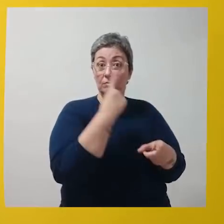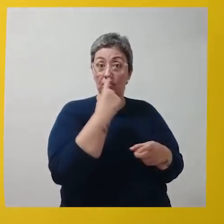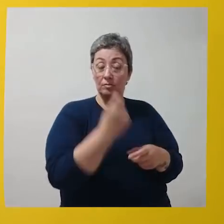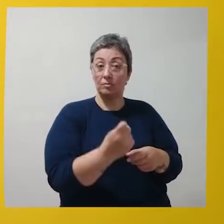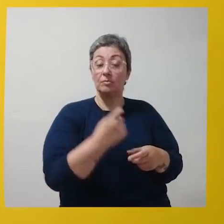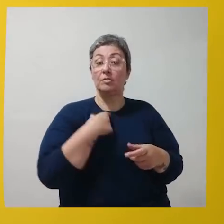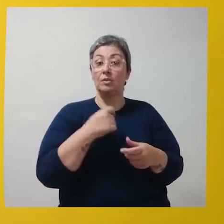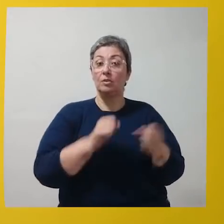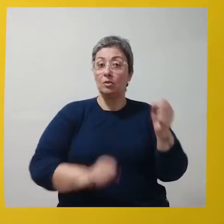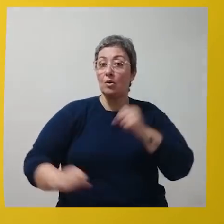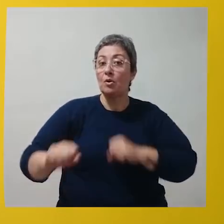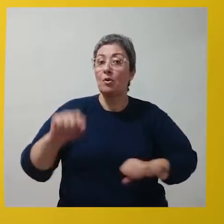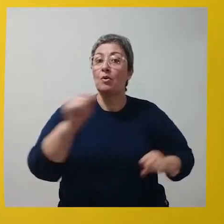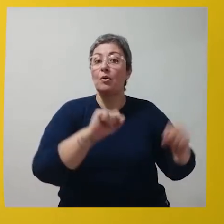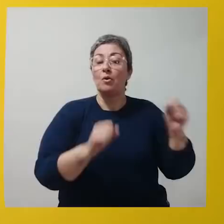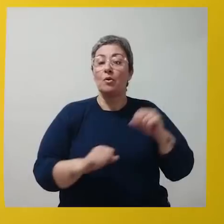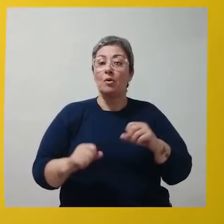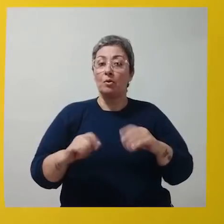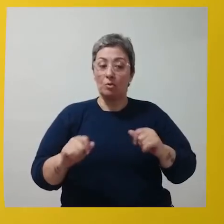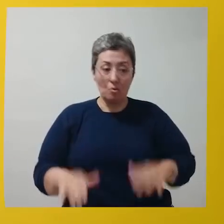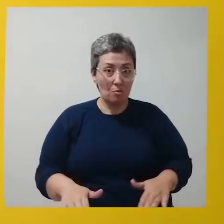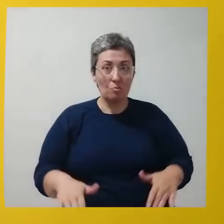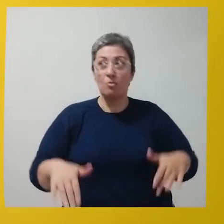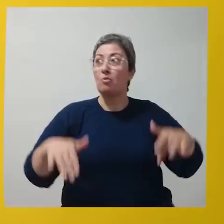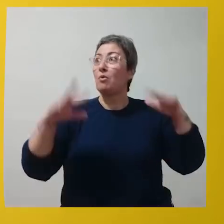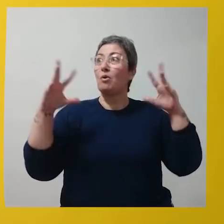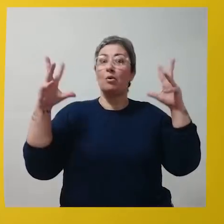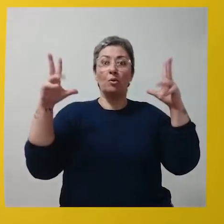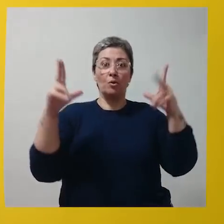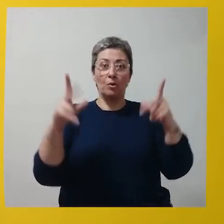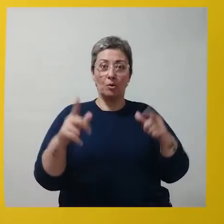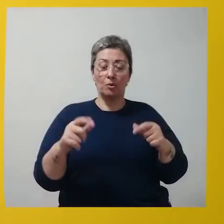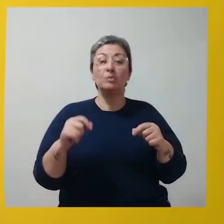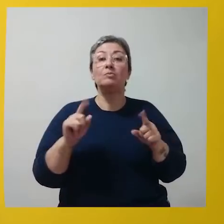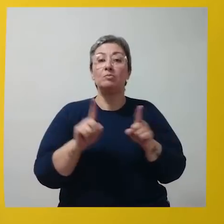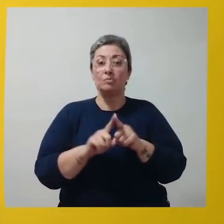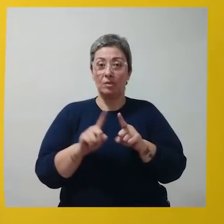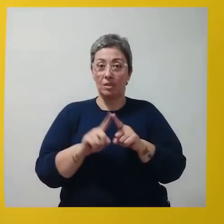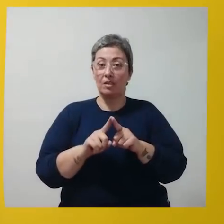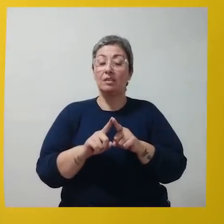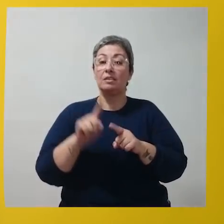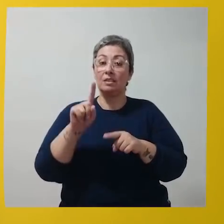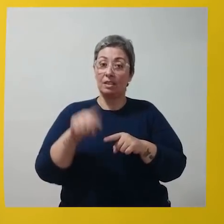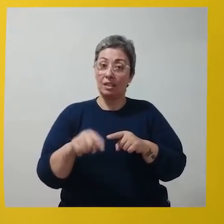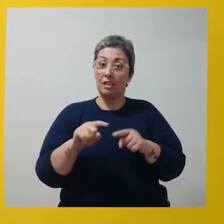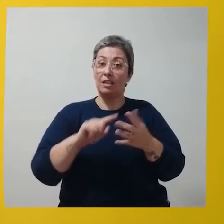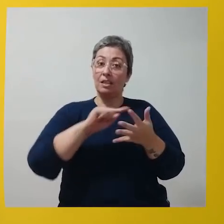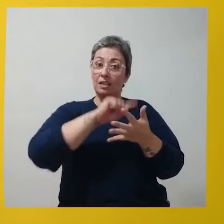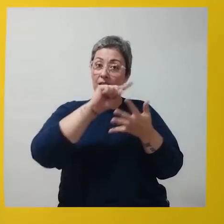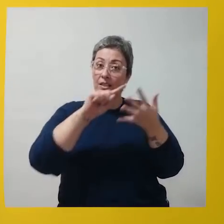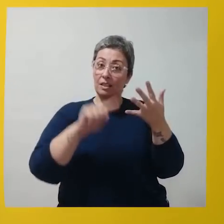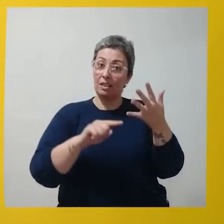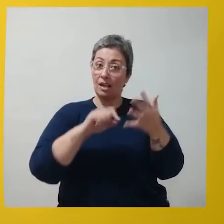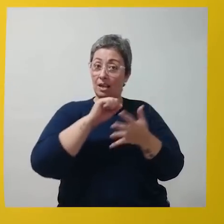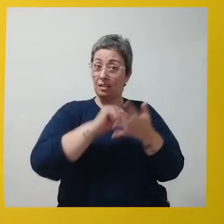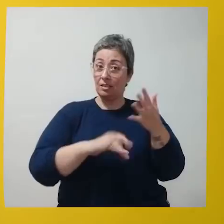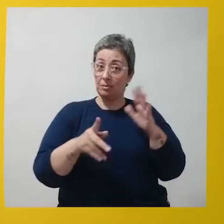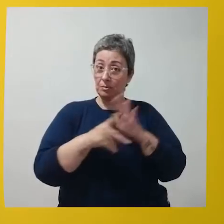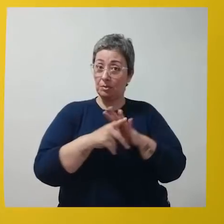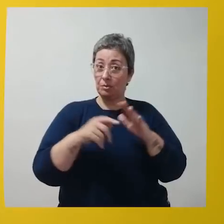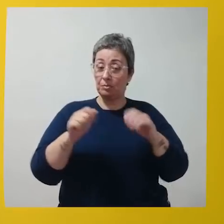aquela faxina que a gente vai do chão até o teto. Tudo isso são atividades